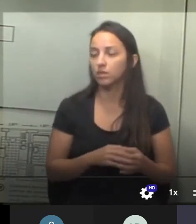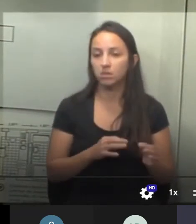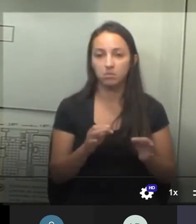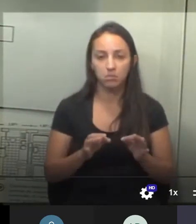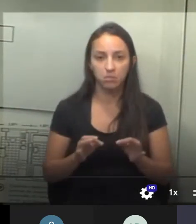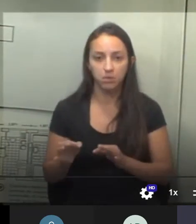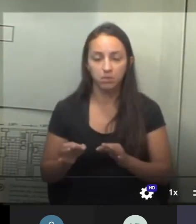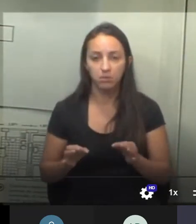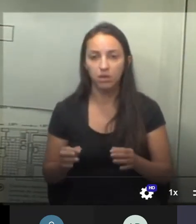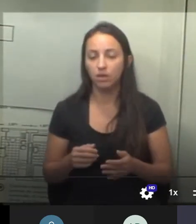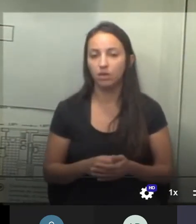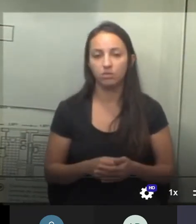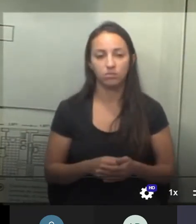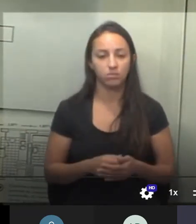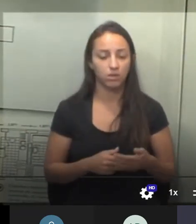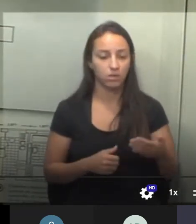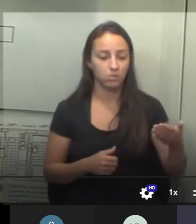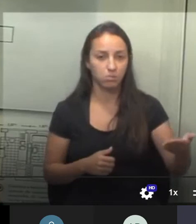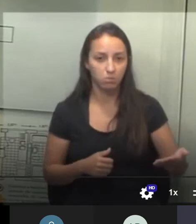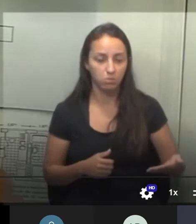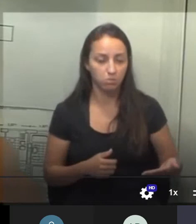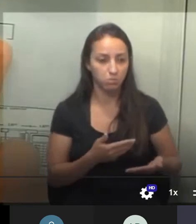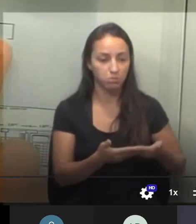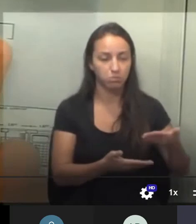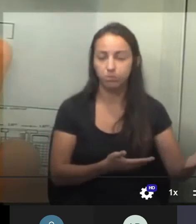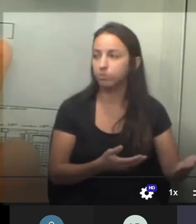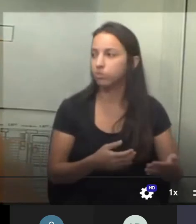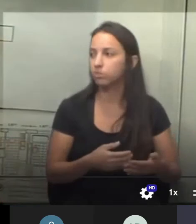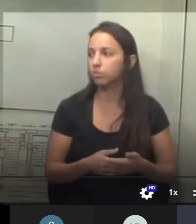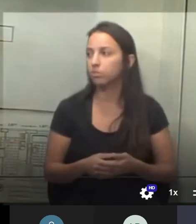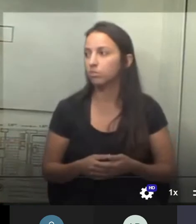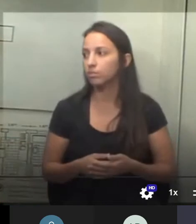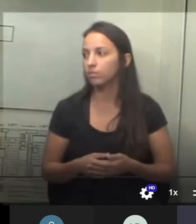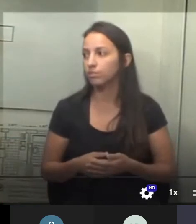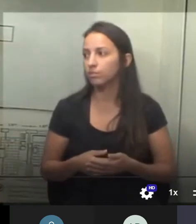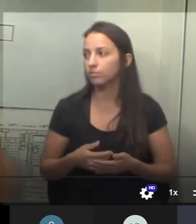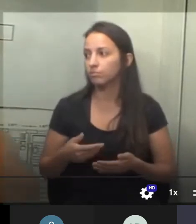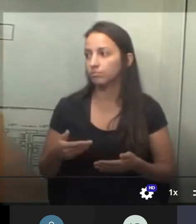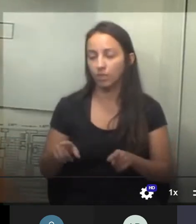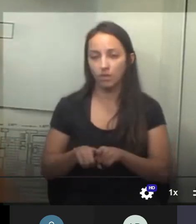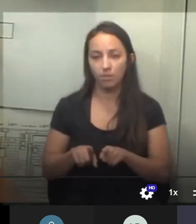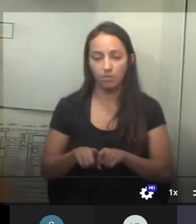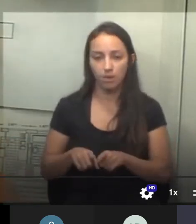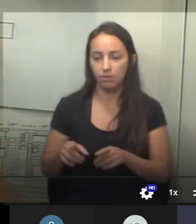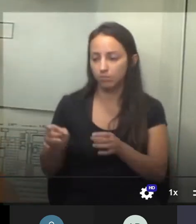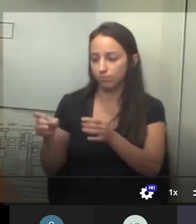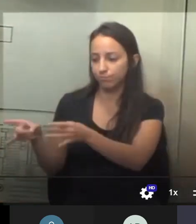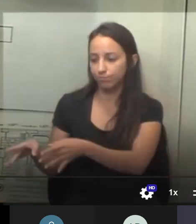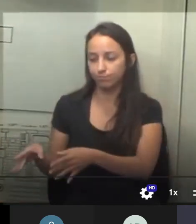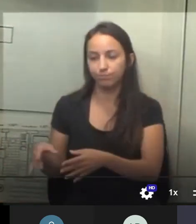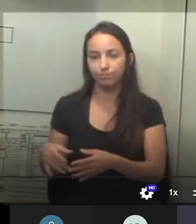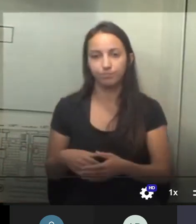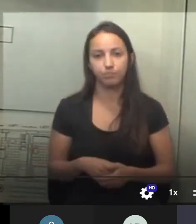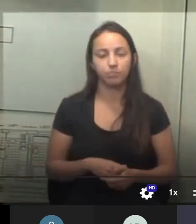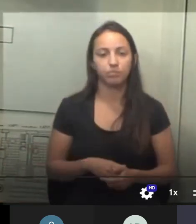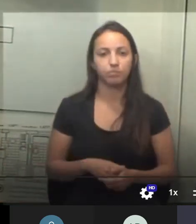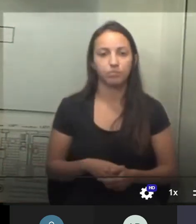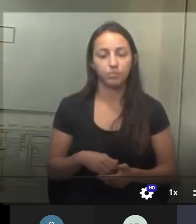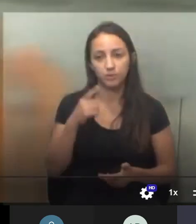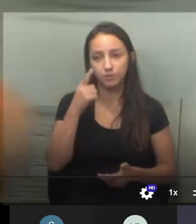refeitório, recepção de louças usadas, lavagem de louças, lixo. E do pré-preparo também vai para o lixo,